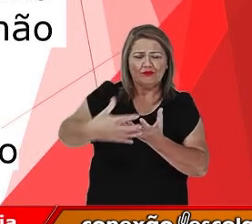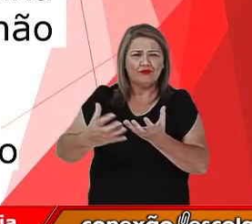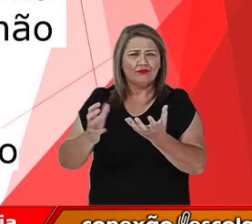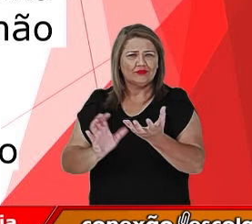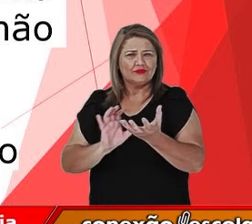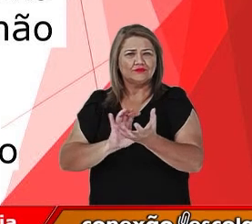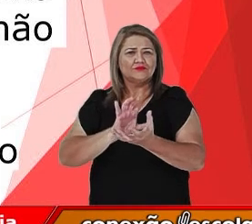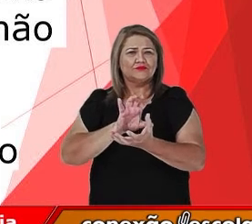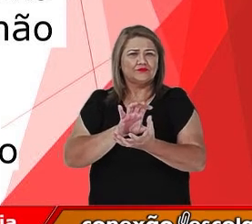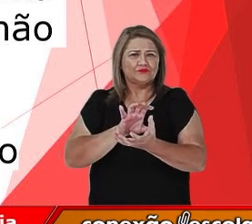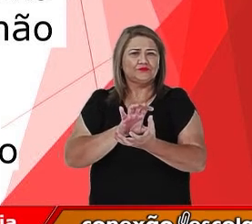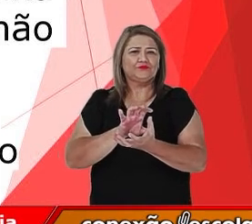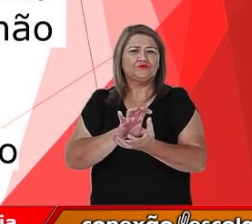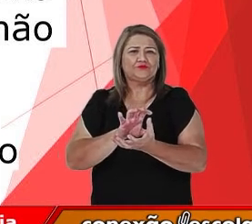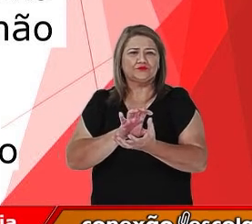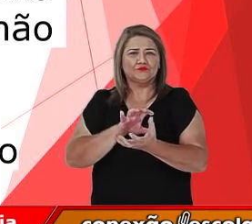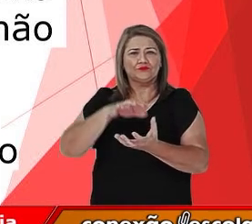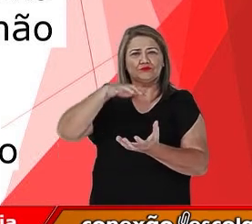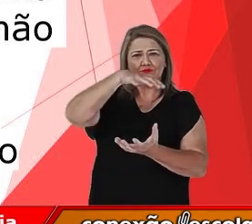o Oceano